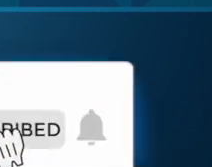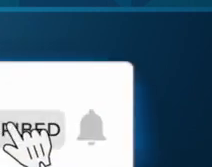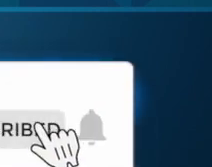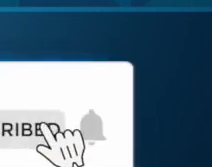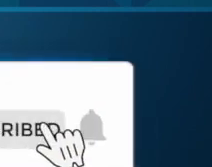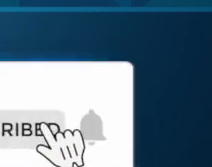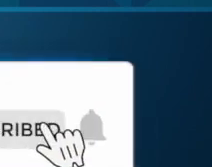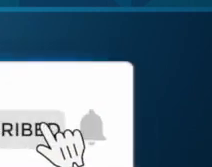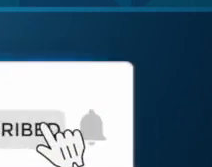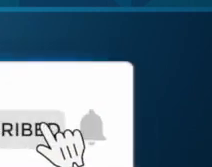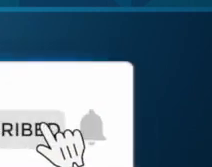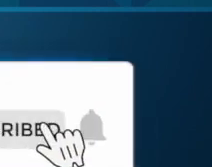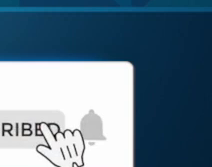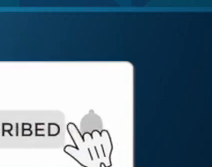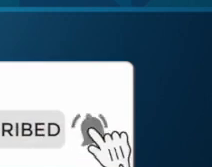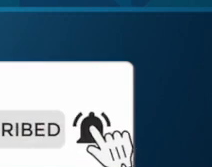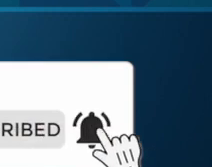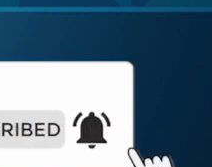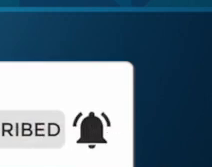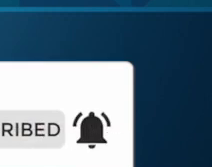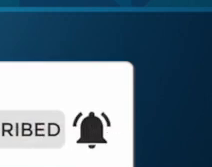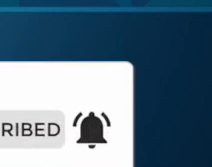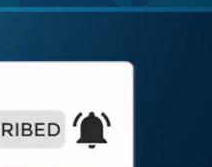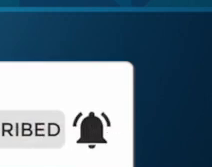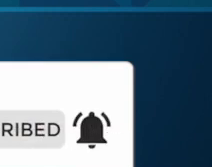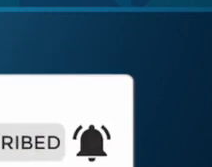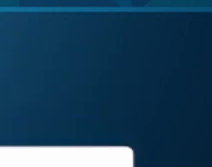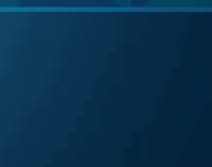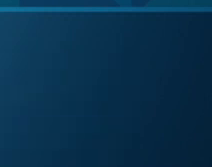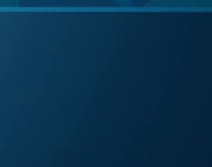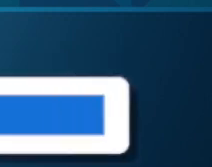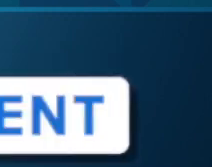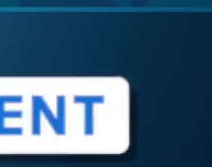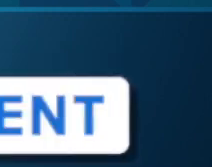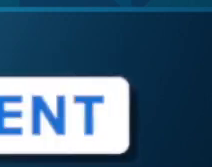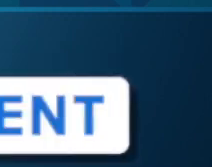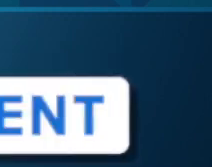inscreva e ha canal RTTL. Hanehan botão notificação.